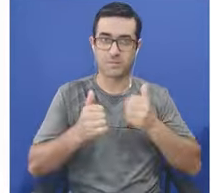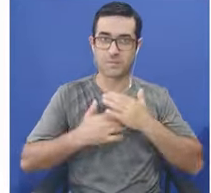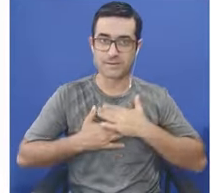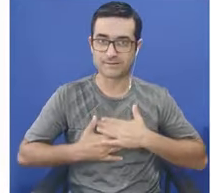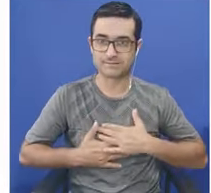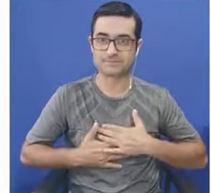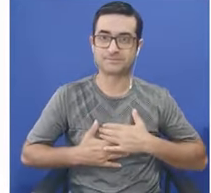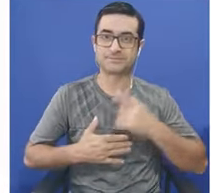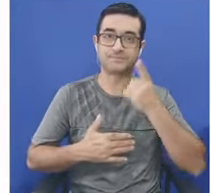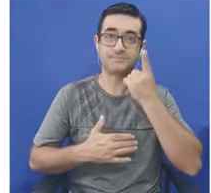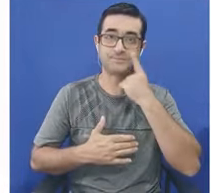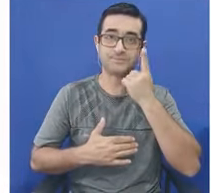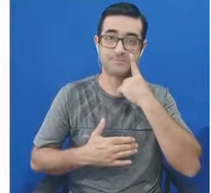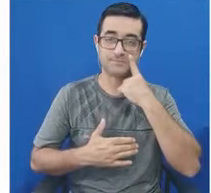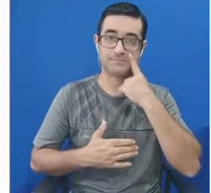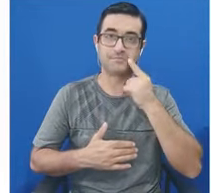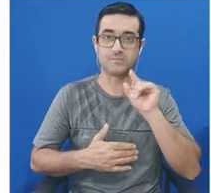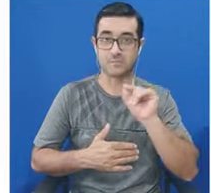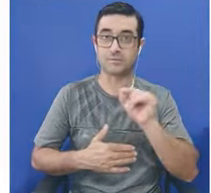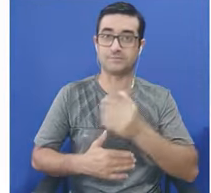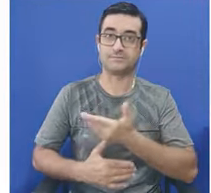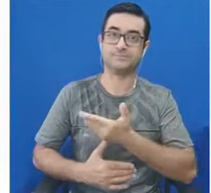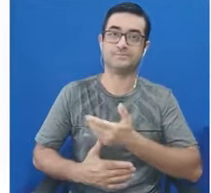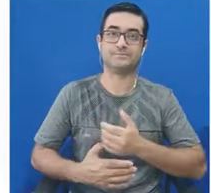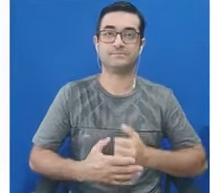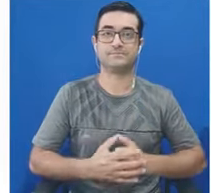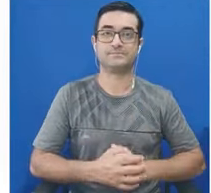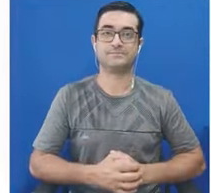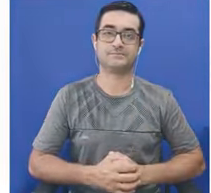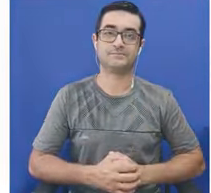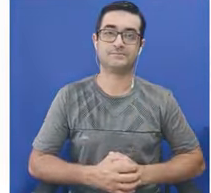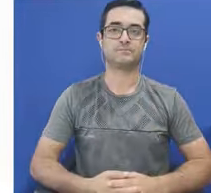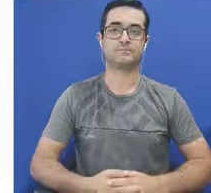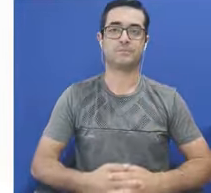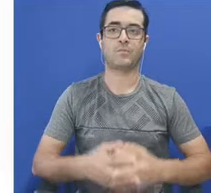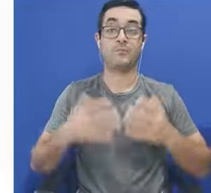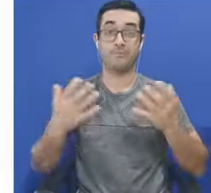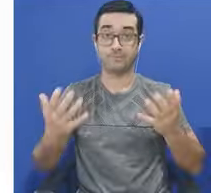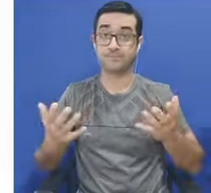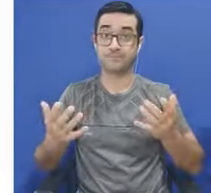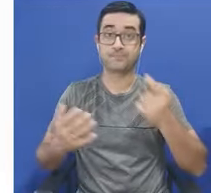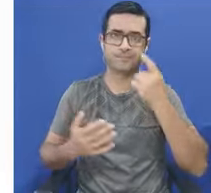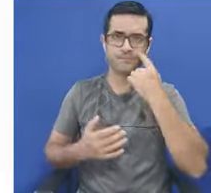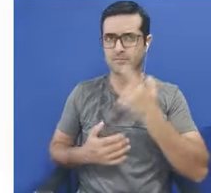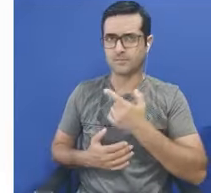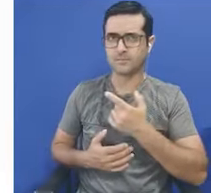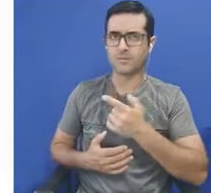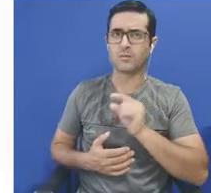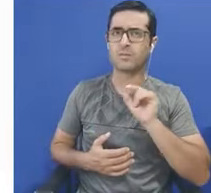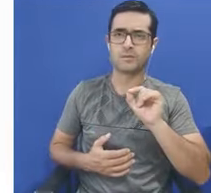molecular. Tranquilo? Então, olhem só. Então, a glicose,